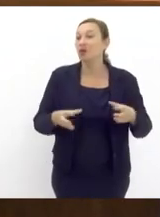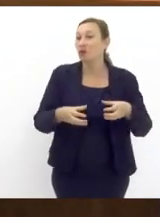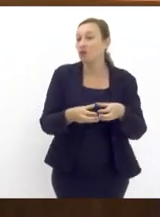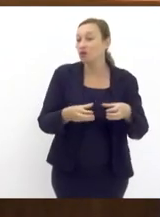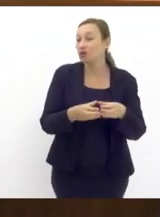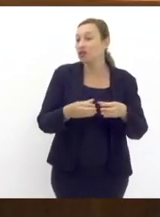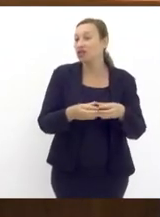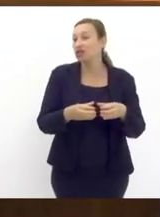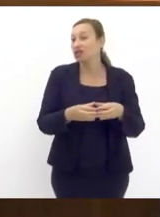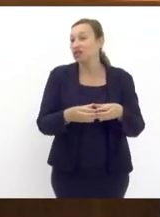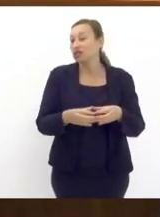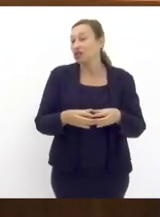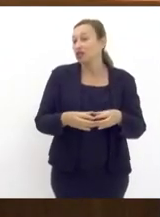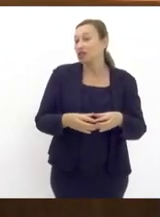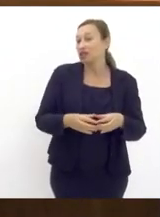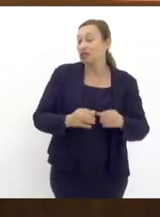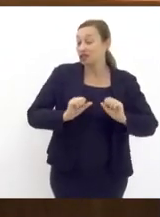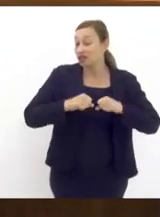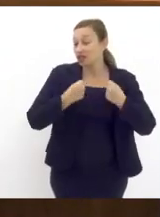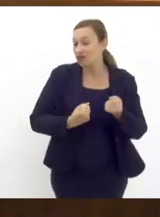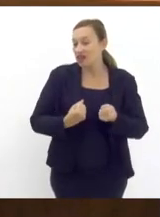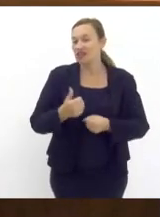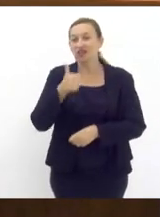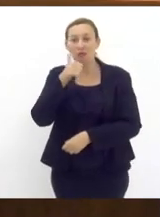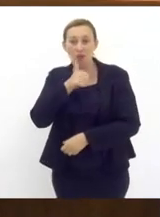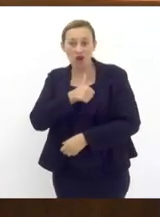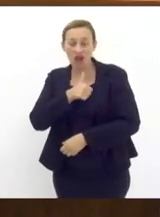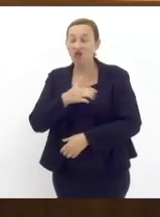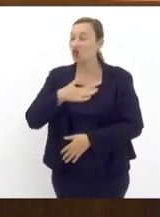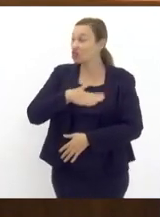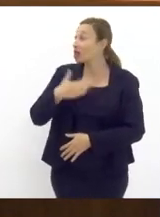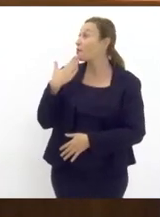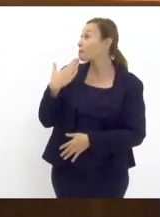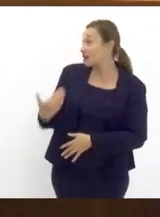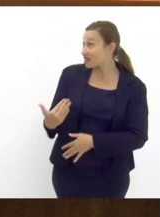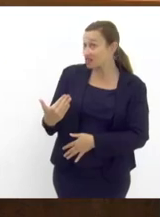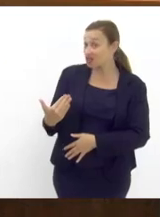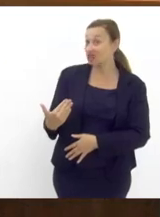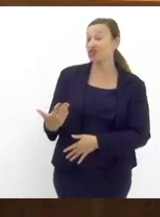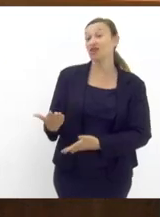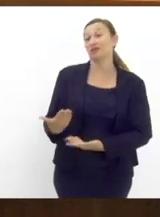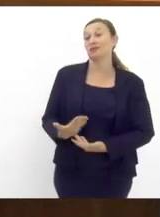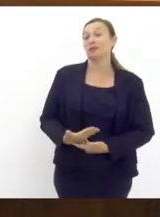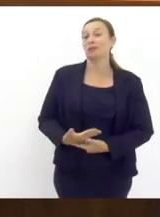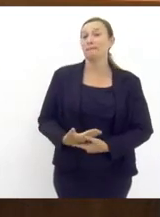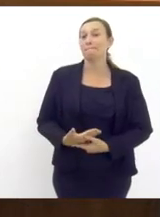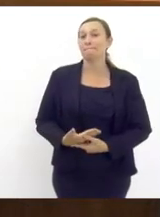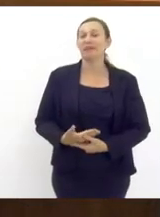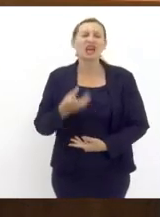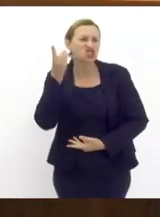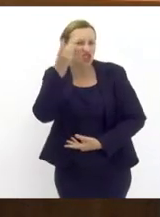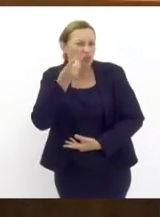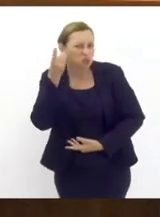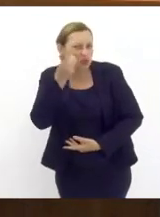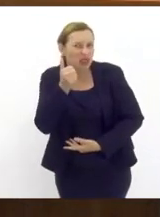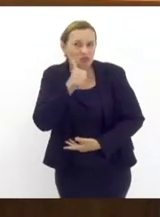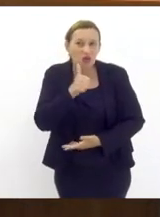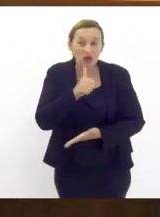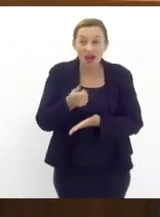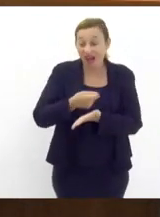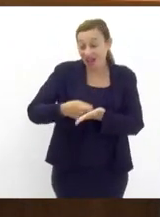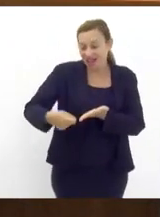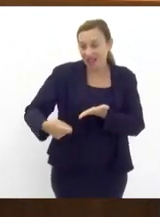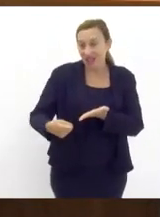da Defesa em defesa da mulher gostaria muito pedir encarecidamente para que as deputadas assinasse